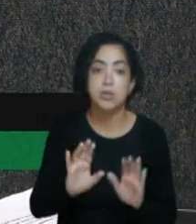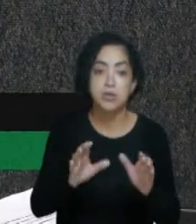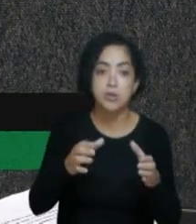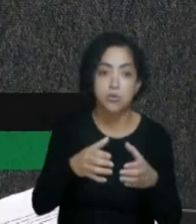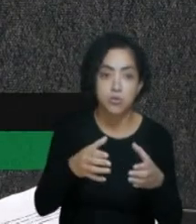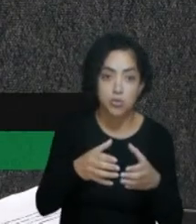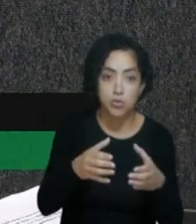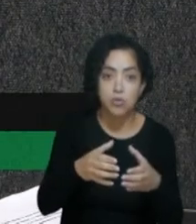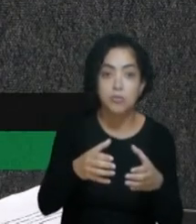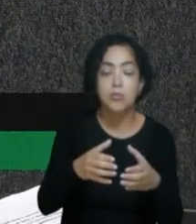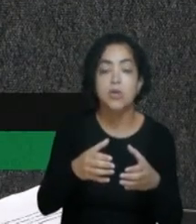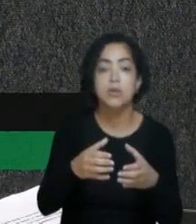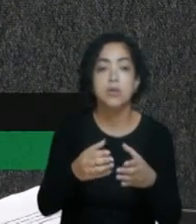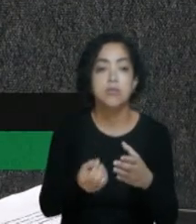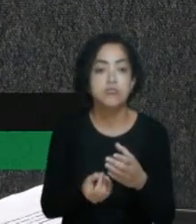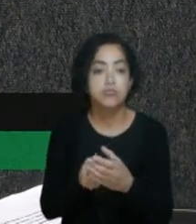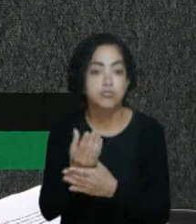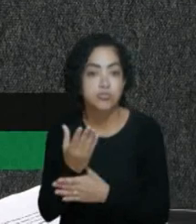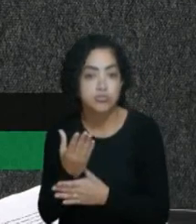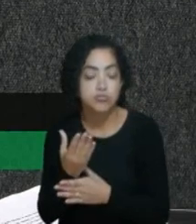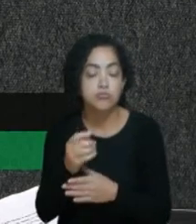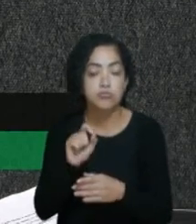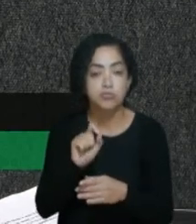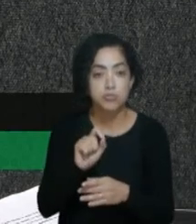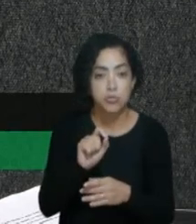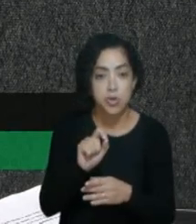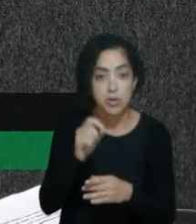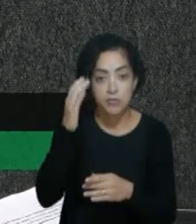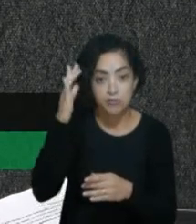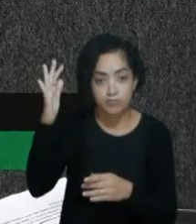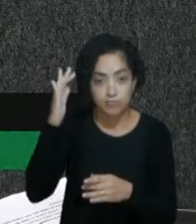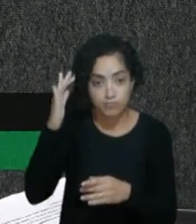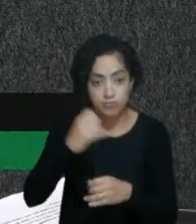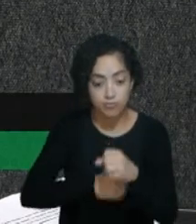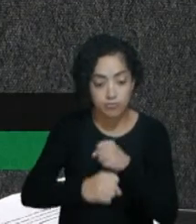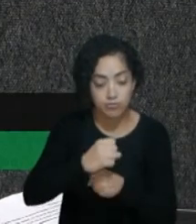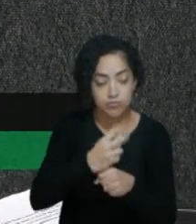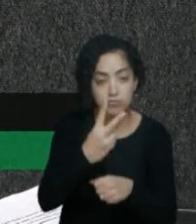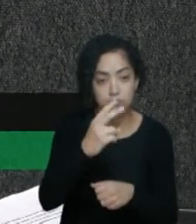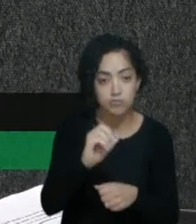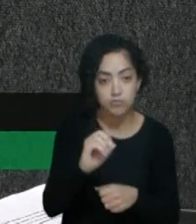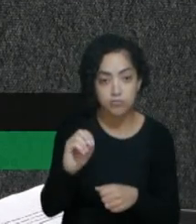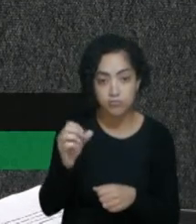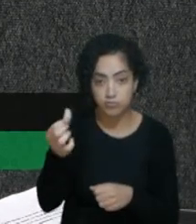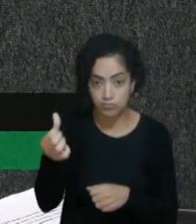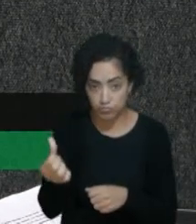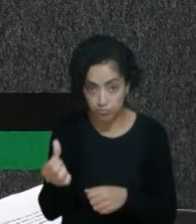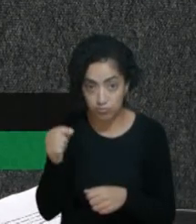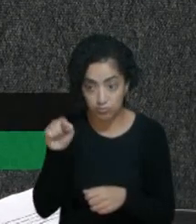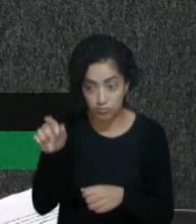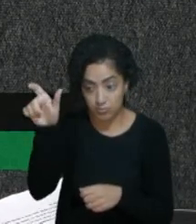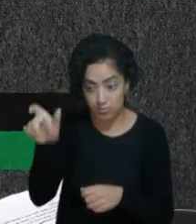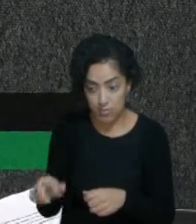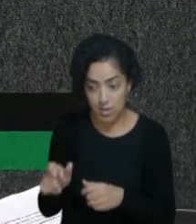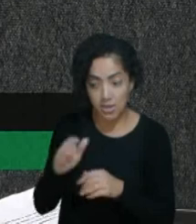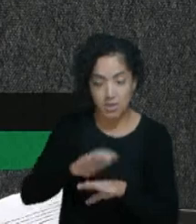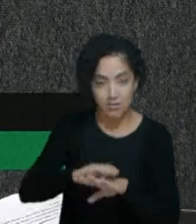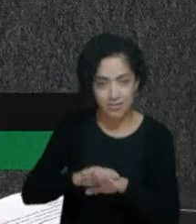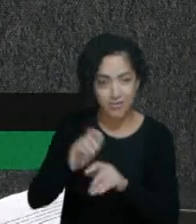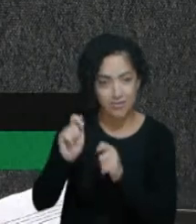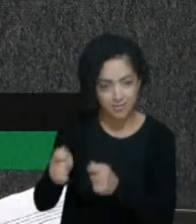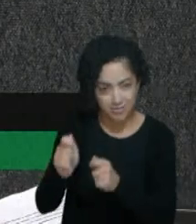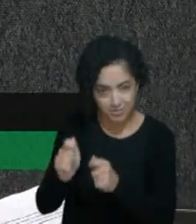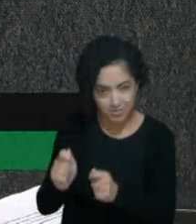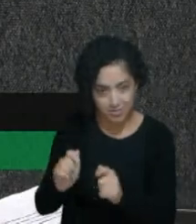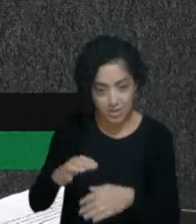Getúlio Manuel Inácio foi a partir de um sonho que em 2006 que o Getúlio Manuel Inácio Um Pescador artesanal e líder